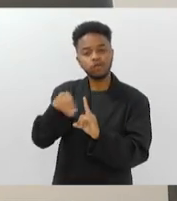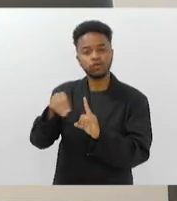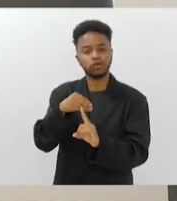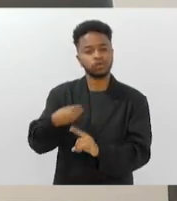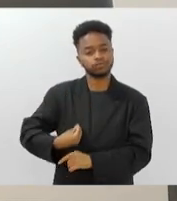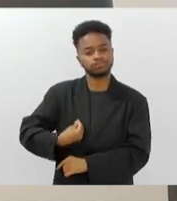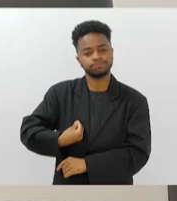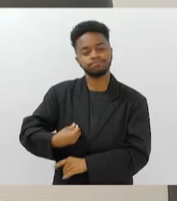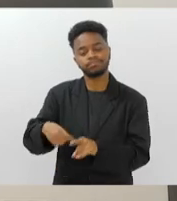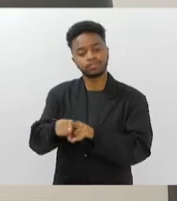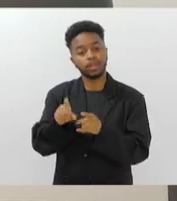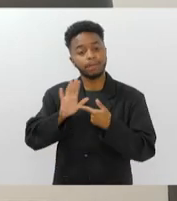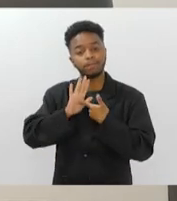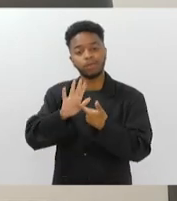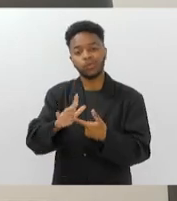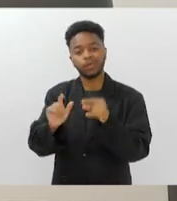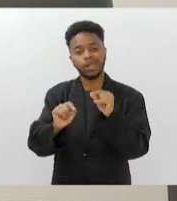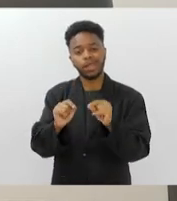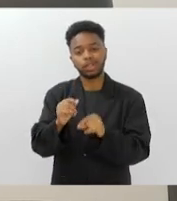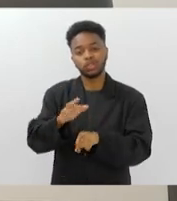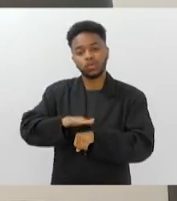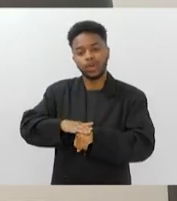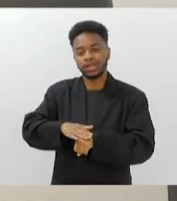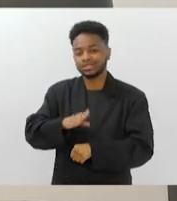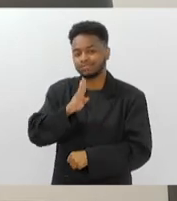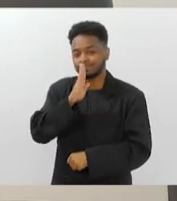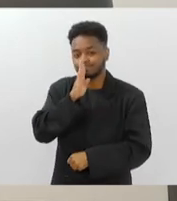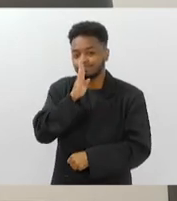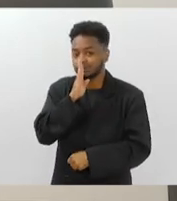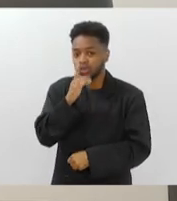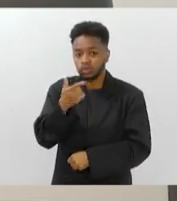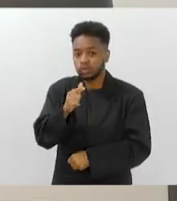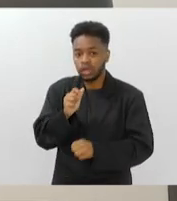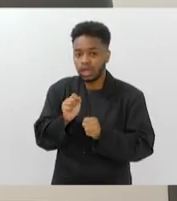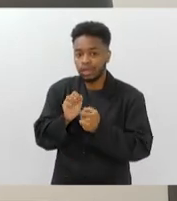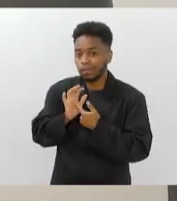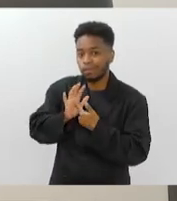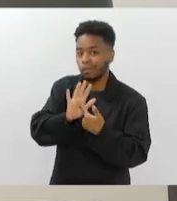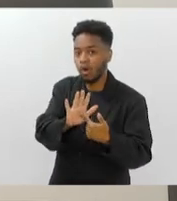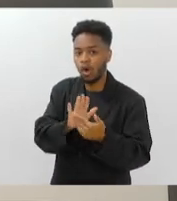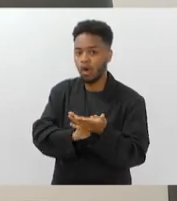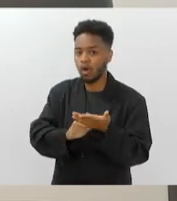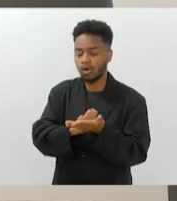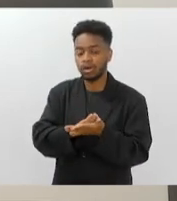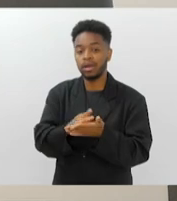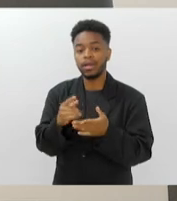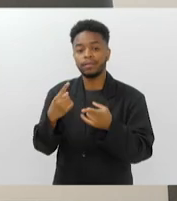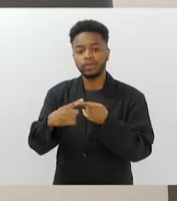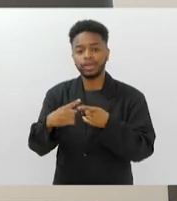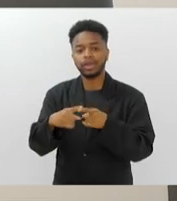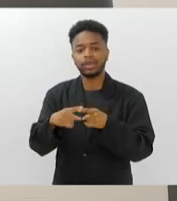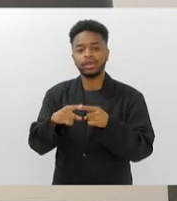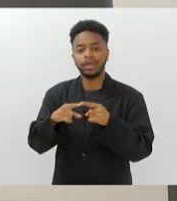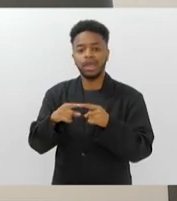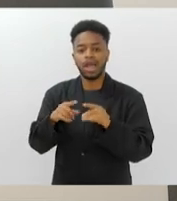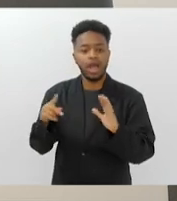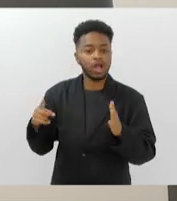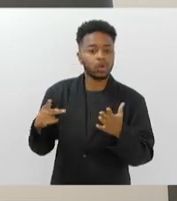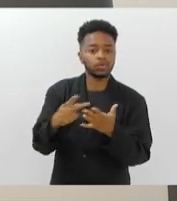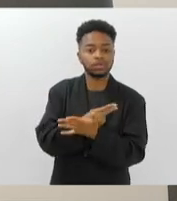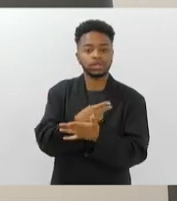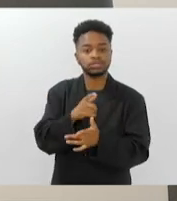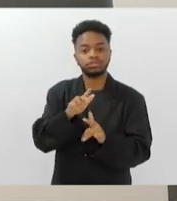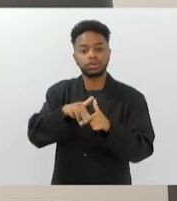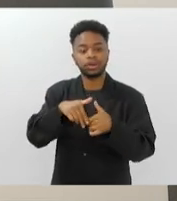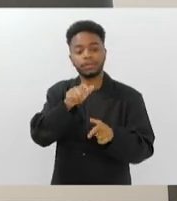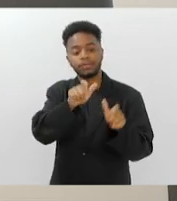Vivo de uma doença silenciosa de uma doença que alcança as pessoas em razão da sua ignorância